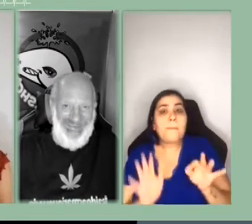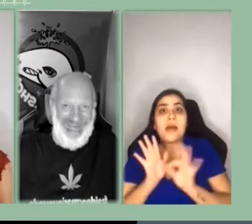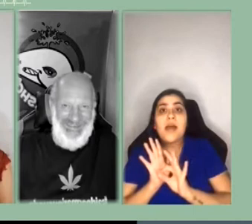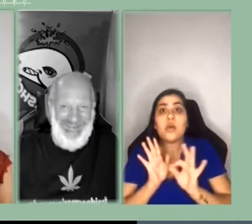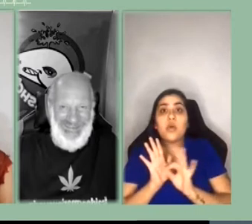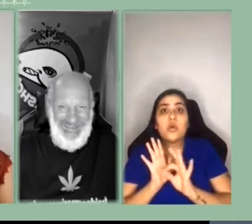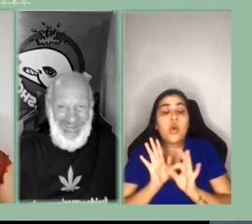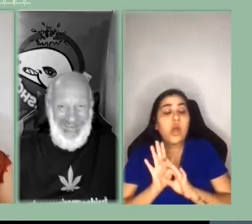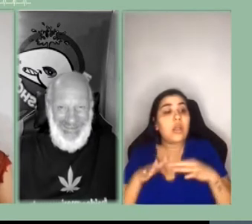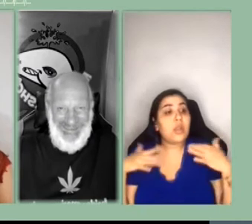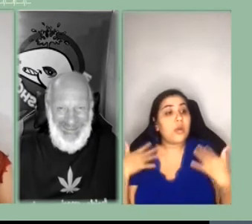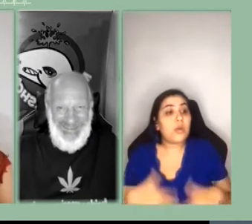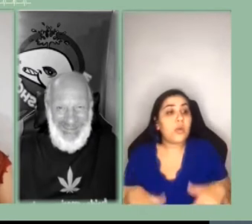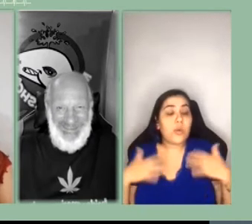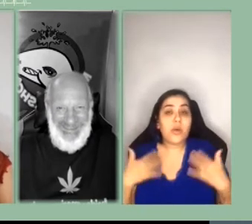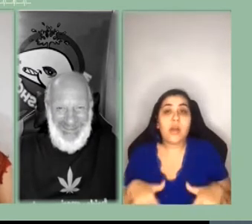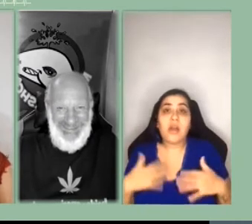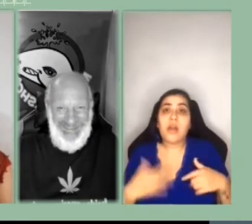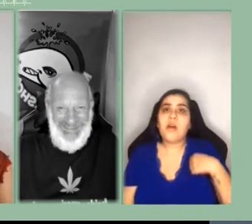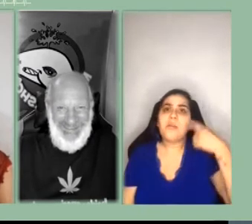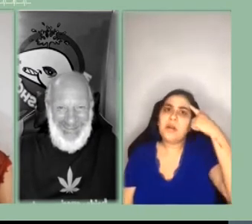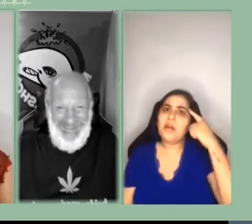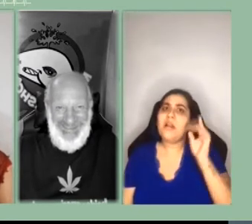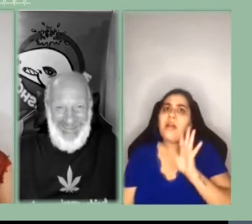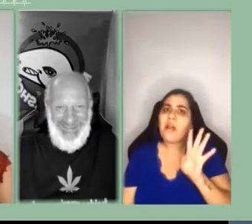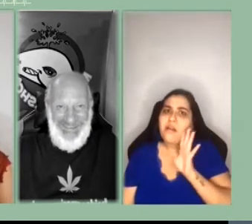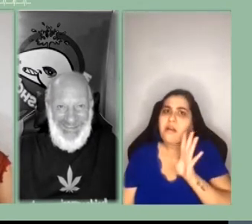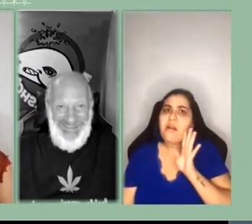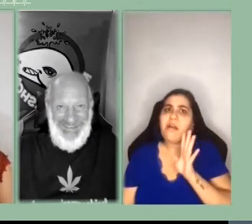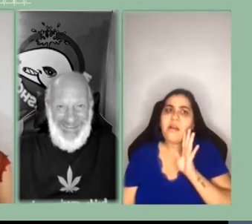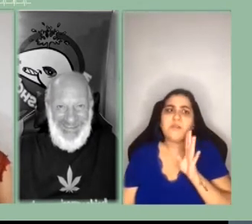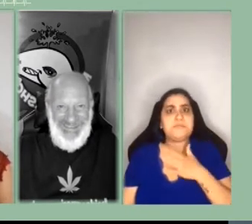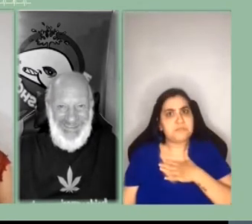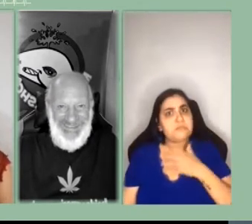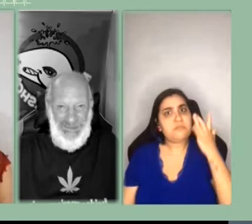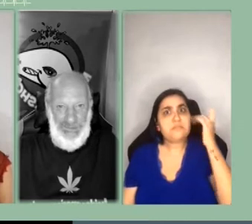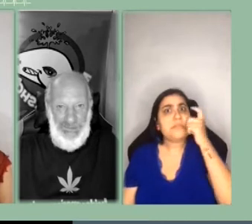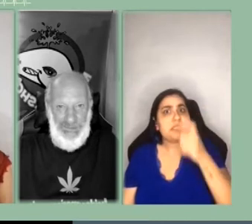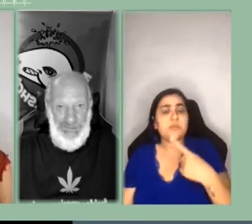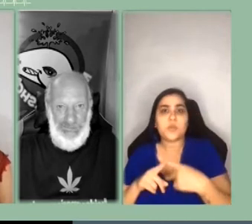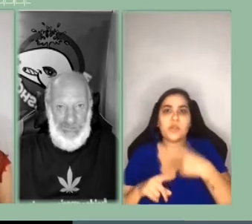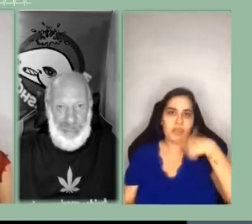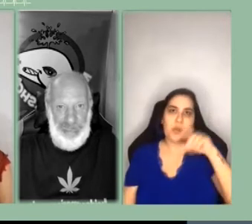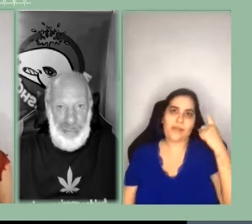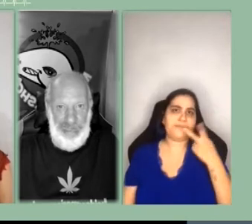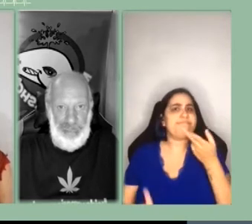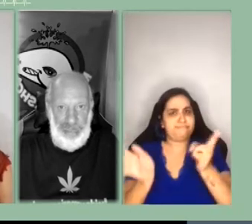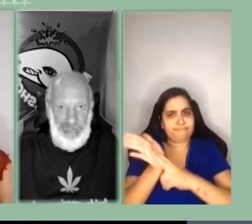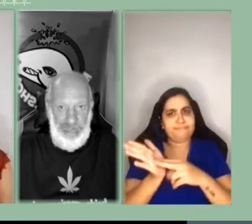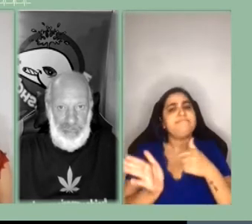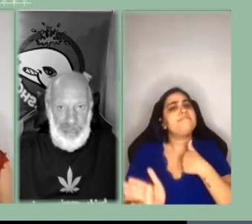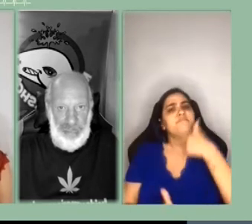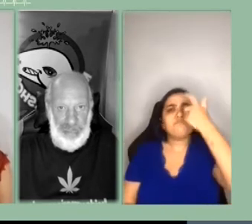assim, e aí eu digo, que legal esse negócio assim. E é uma coisa assim interessante, porque eu era assim, eu confesso, eu era